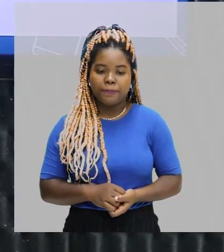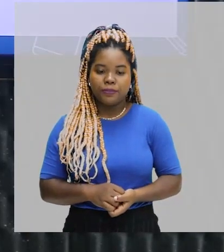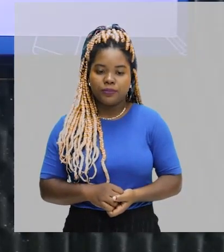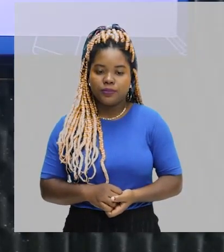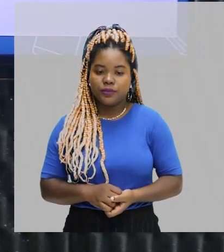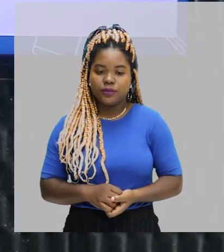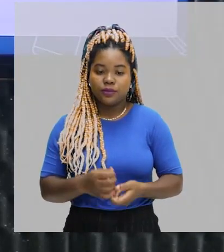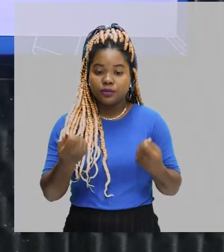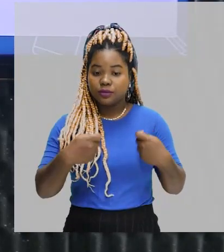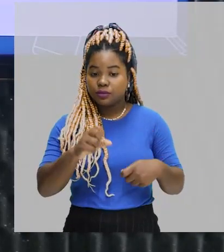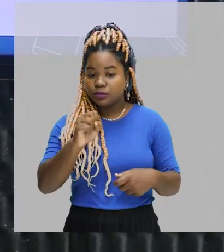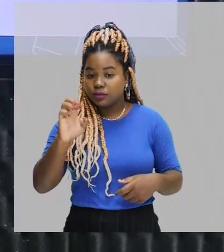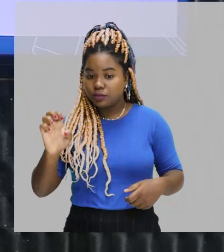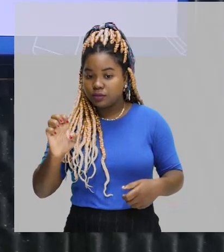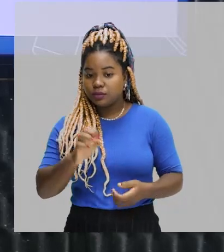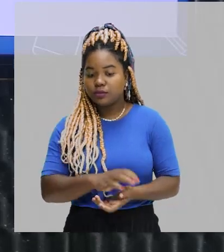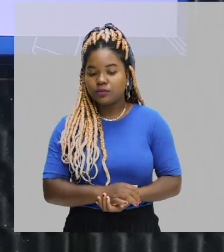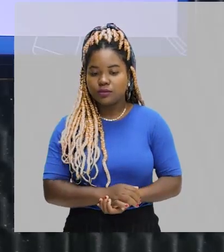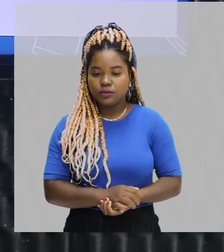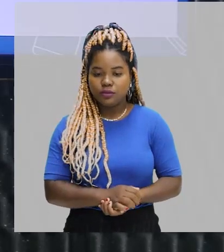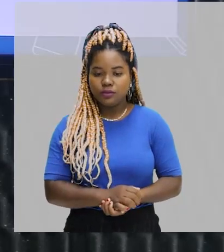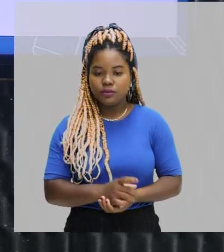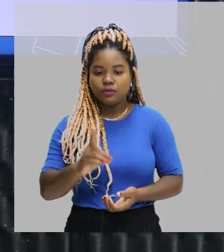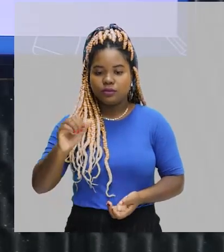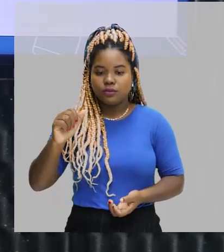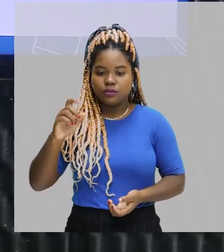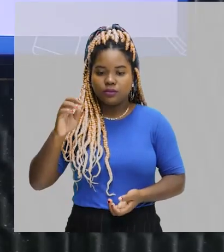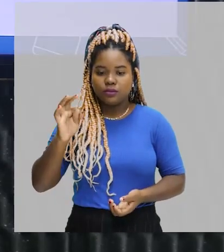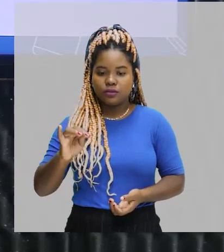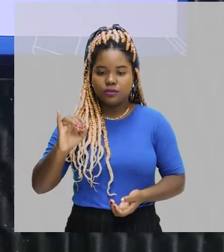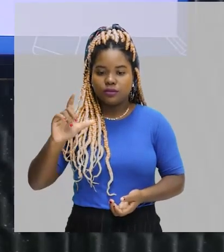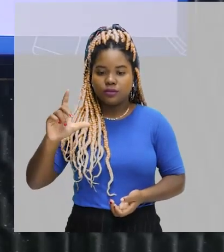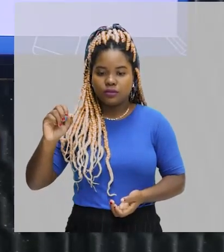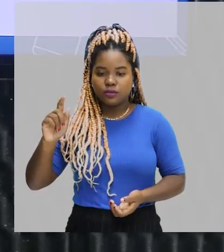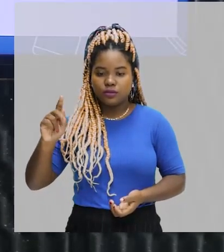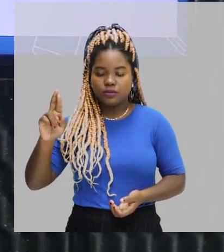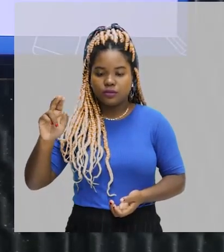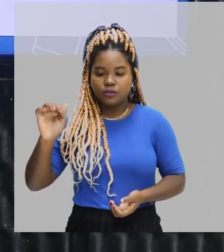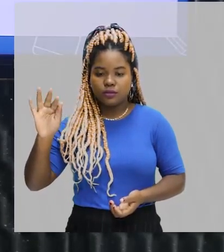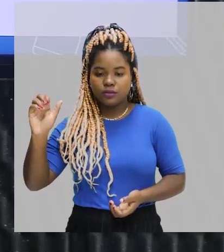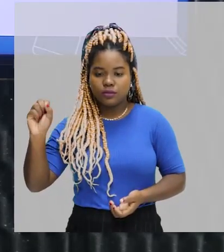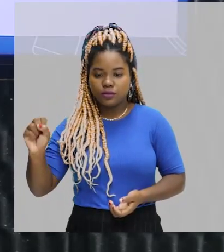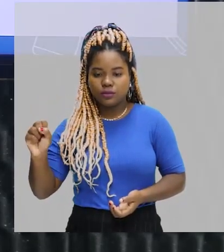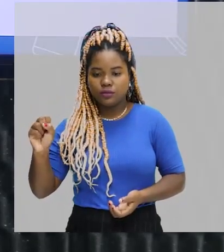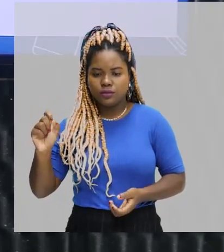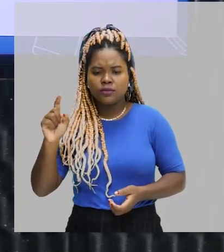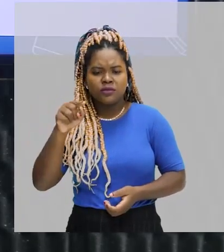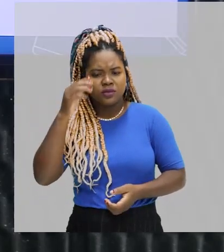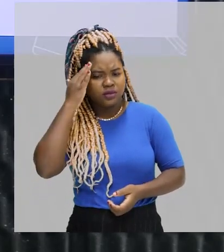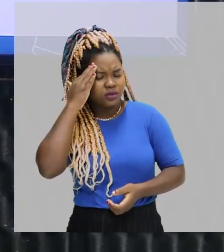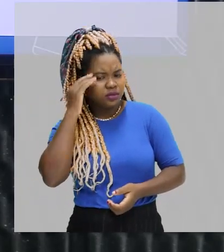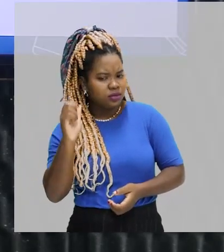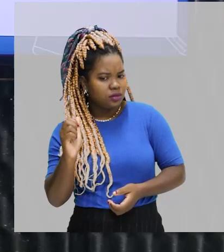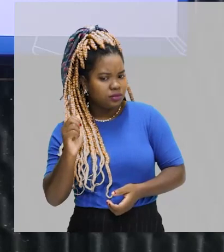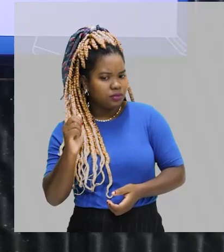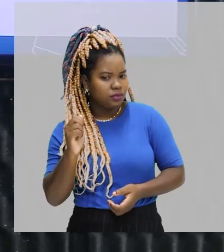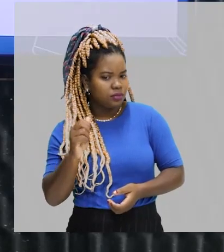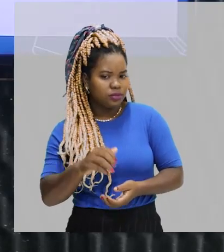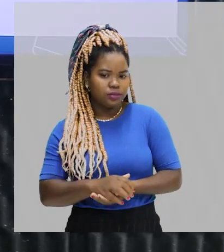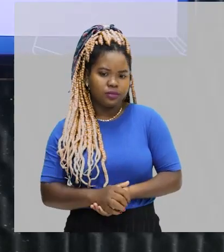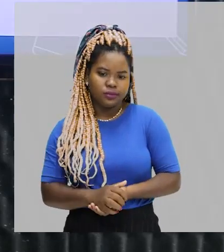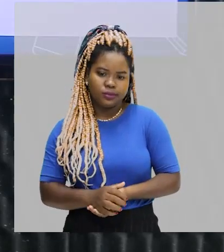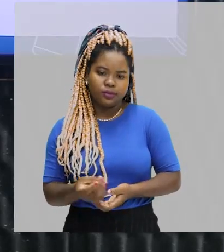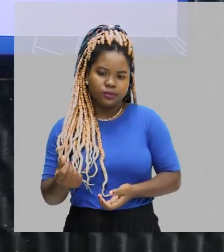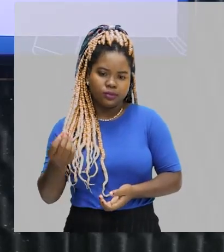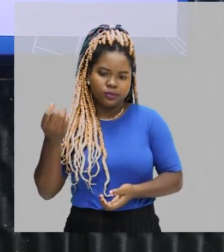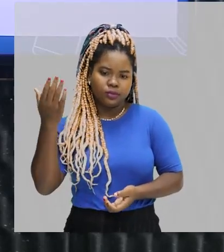Precisam-se de datilógrafas. Você sabe o que é datilógrafa? Uma questão bem um pouquinho remota, né? Bem